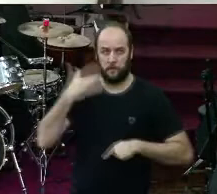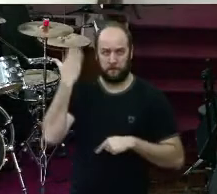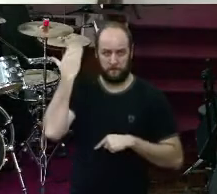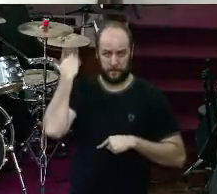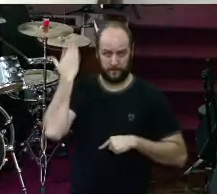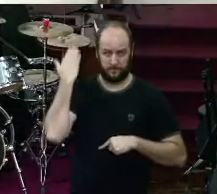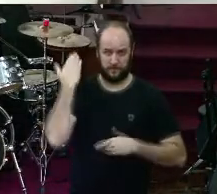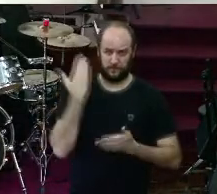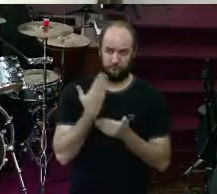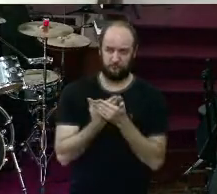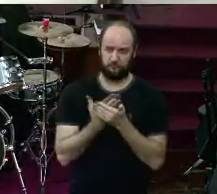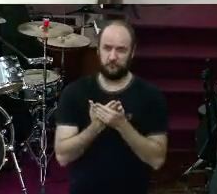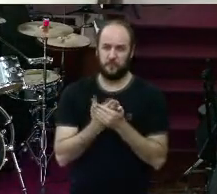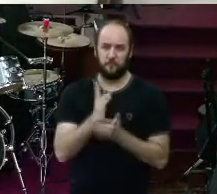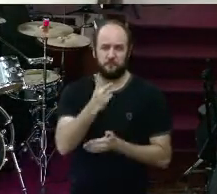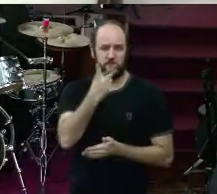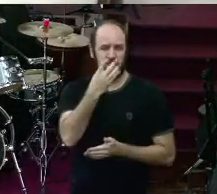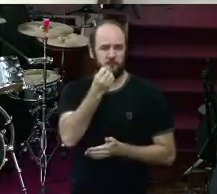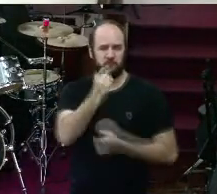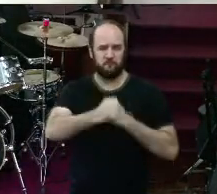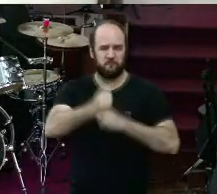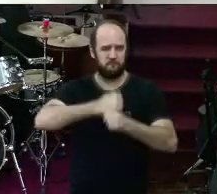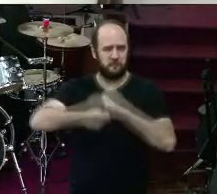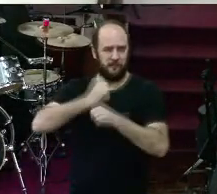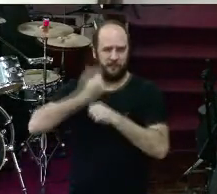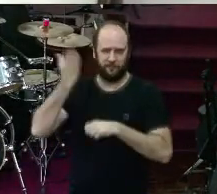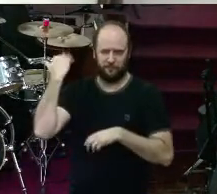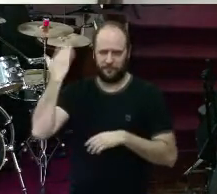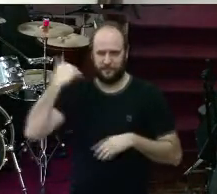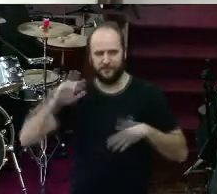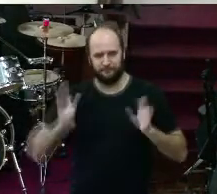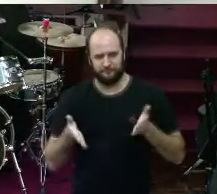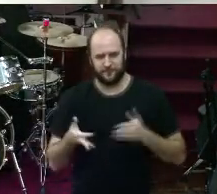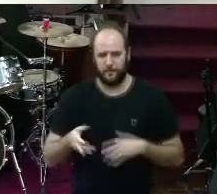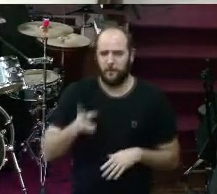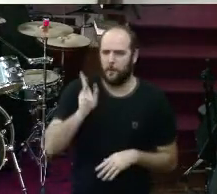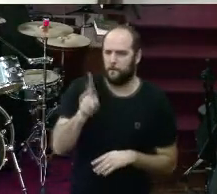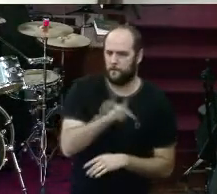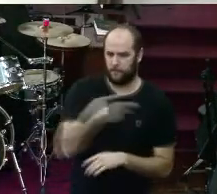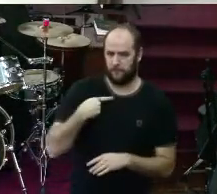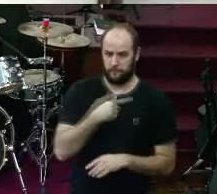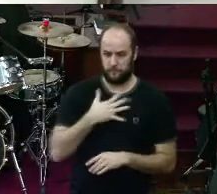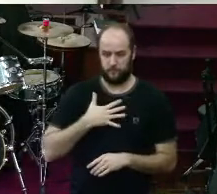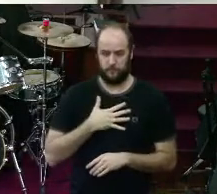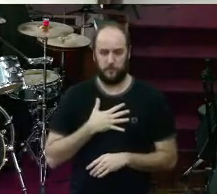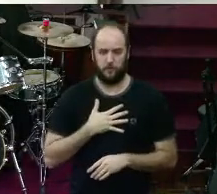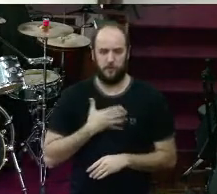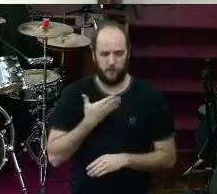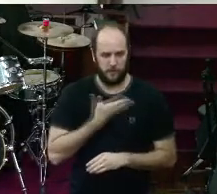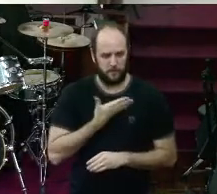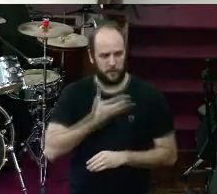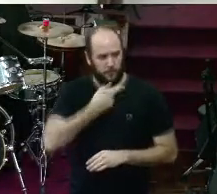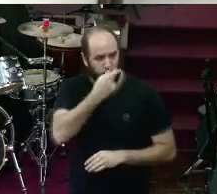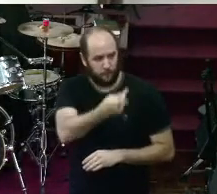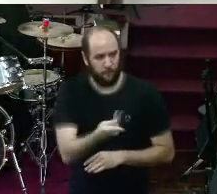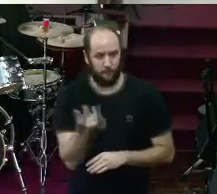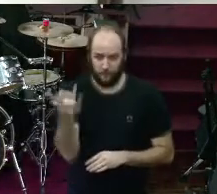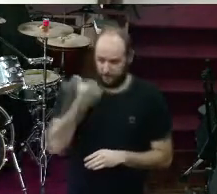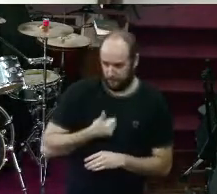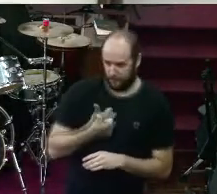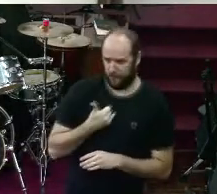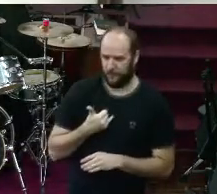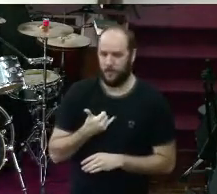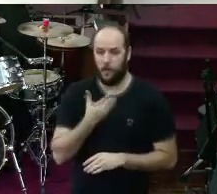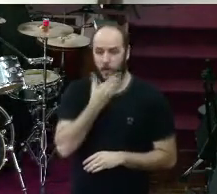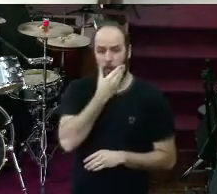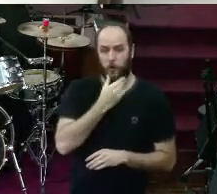isso já se passaram 21 anos, com um dos meus professores e mestres ali, eu aprendi que para